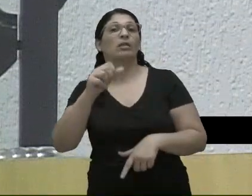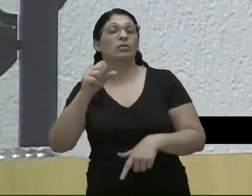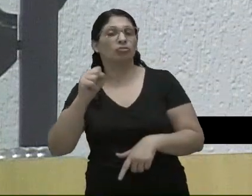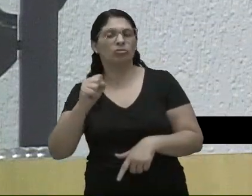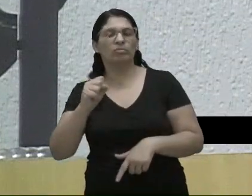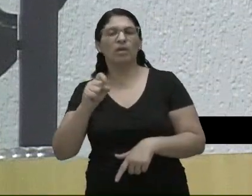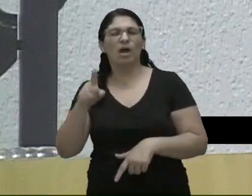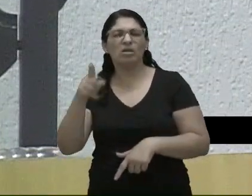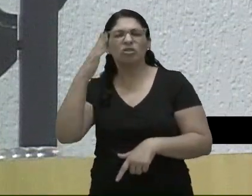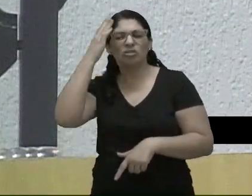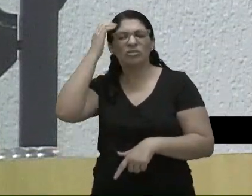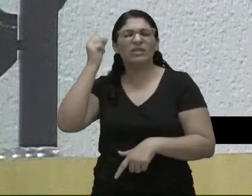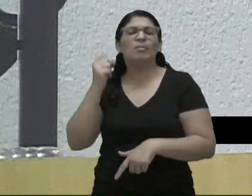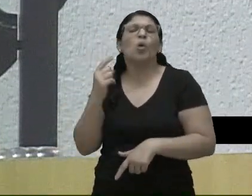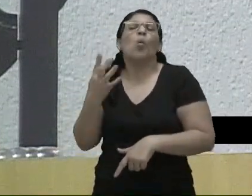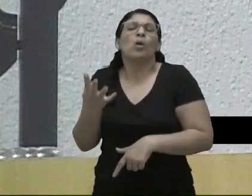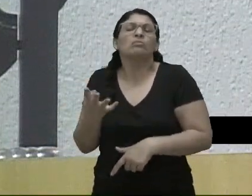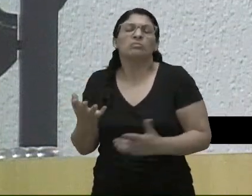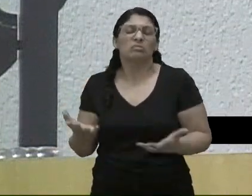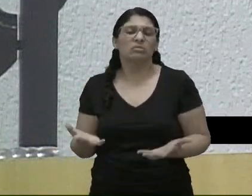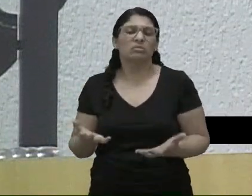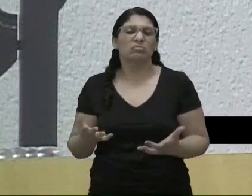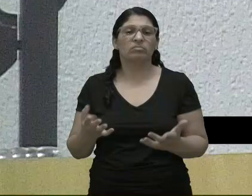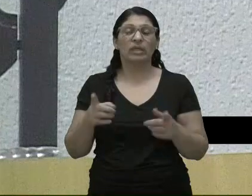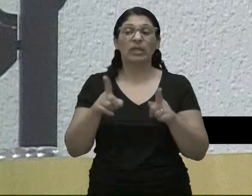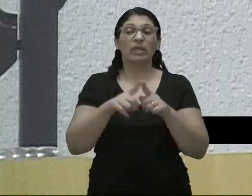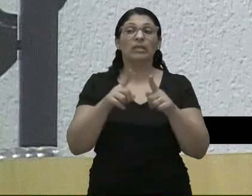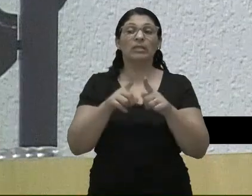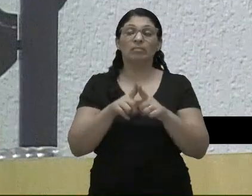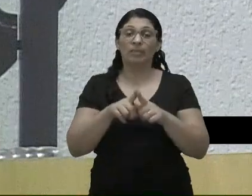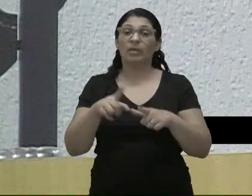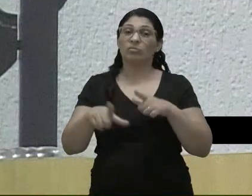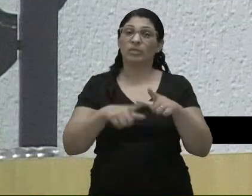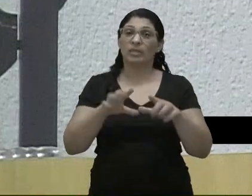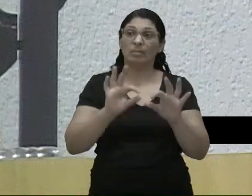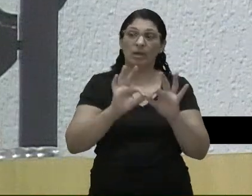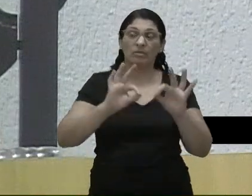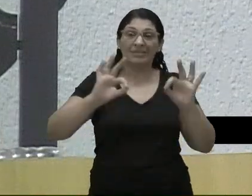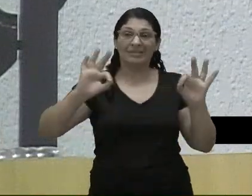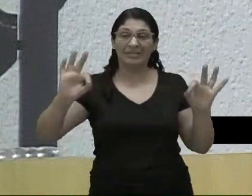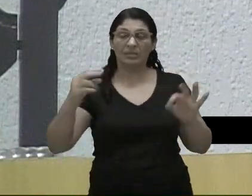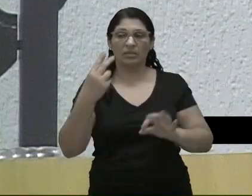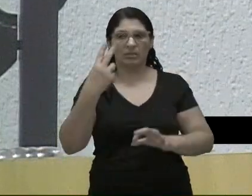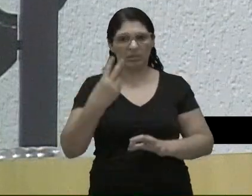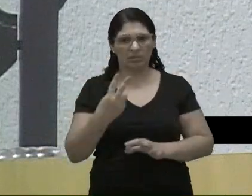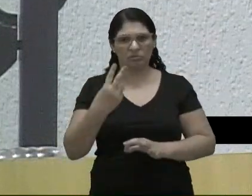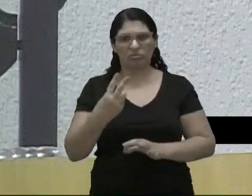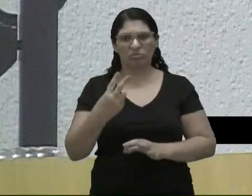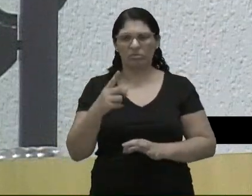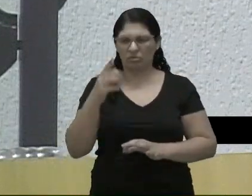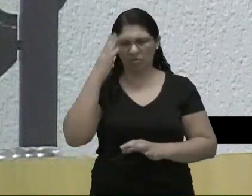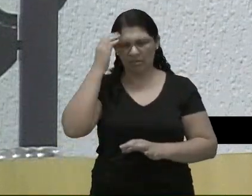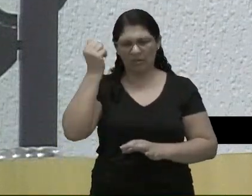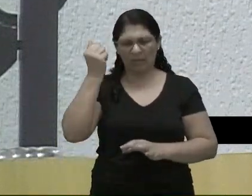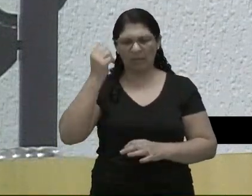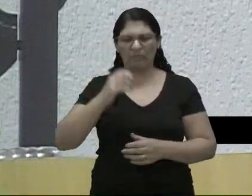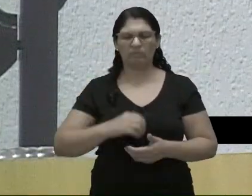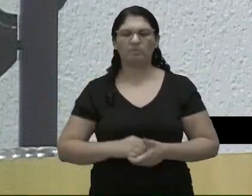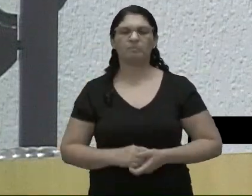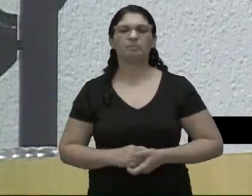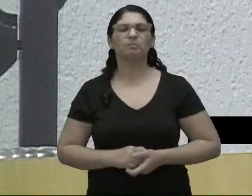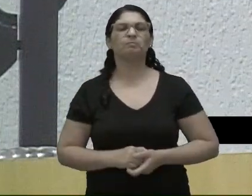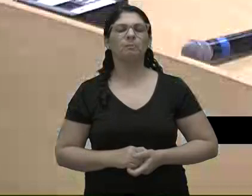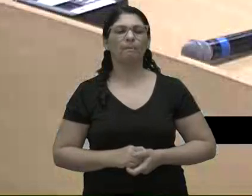quantos são também os à distância das duas unidades? O senhor